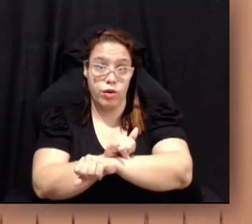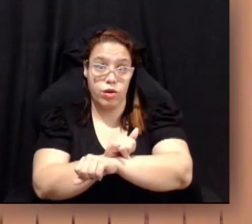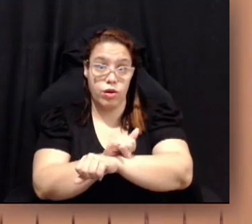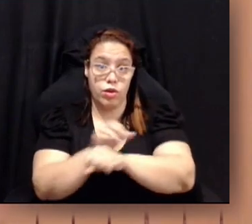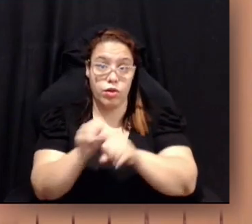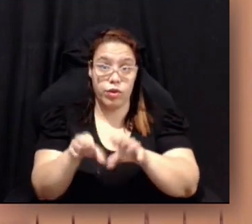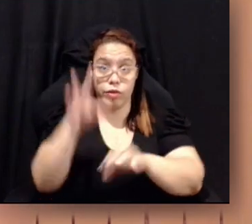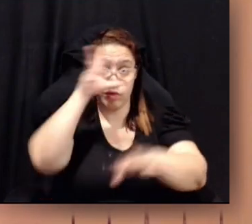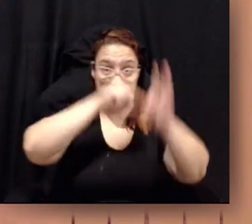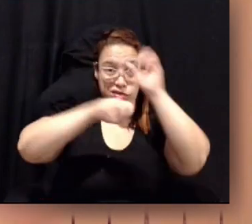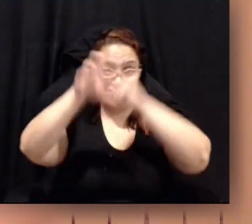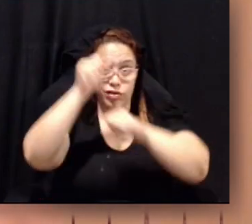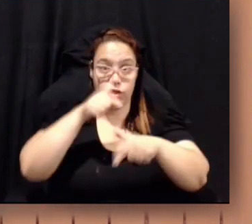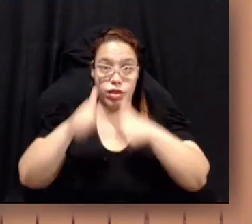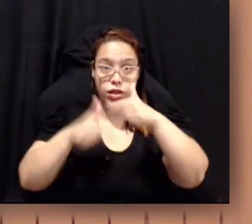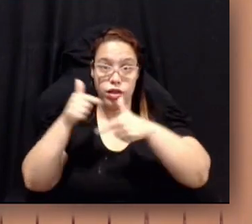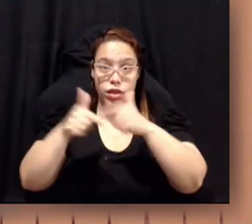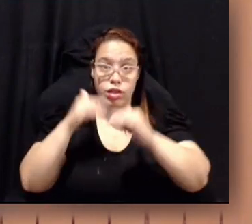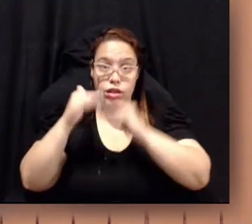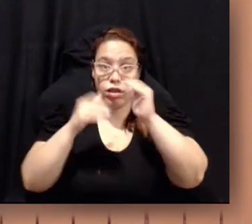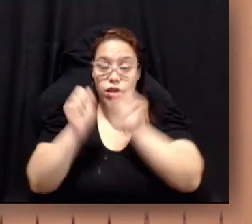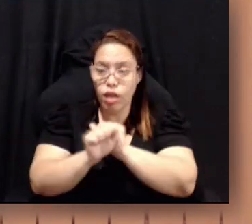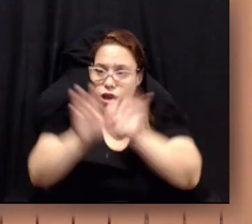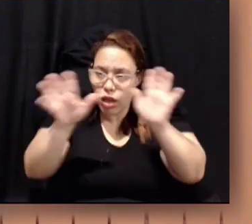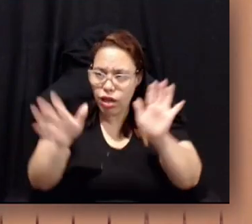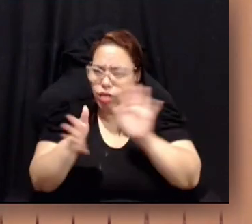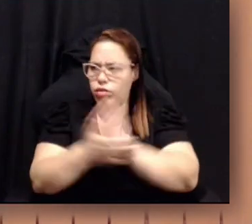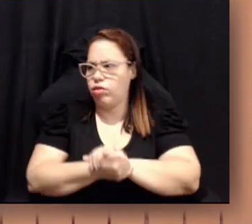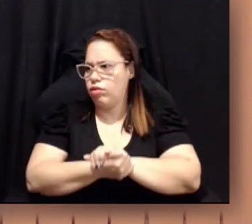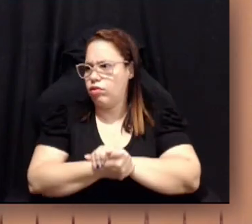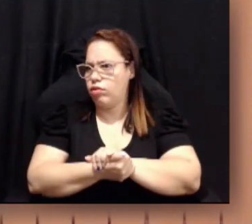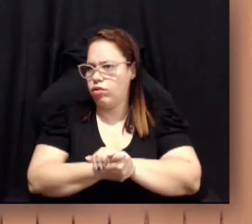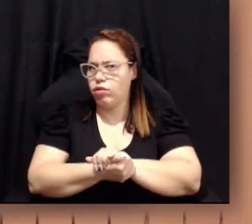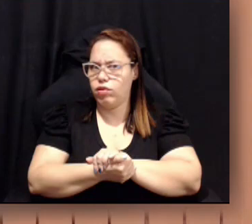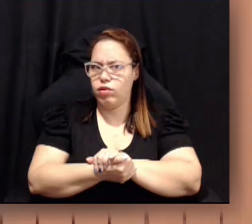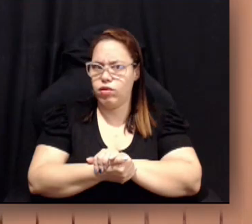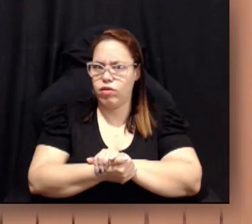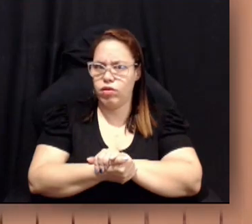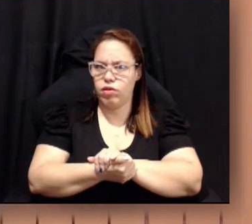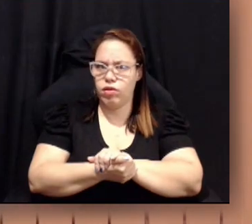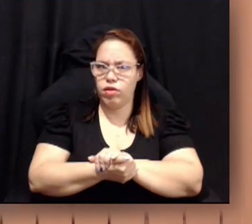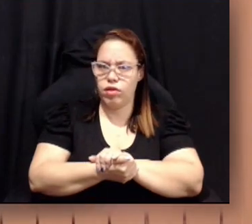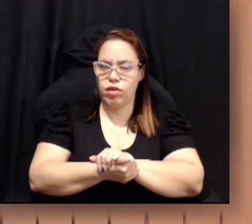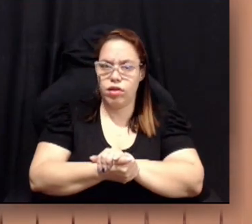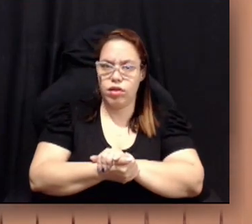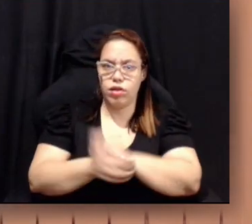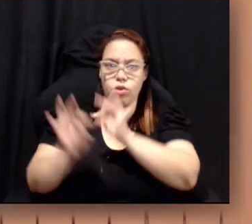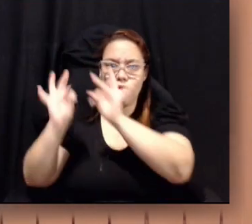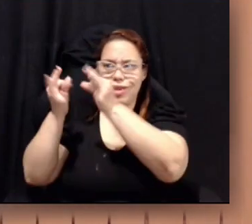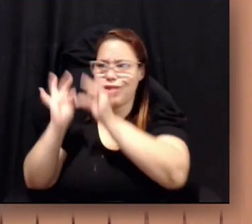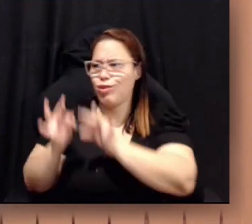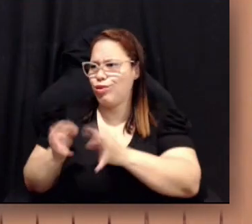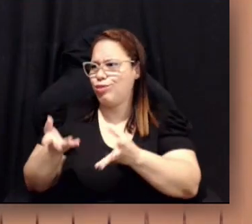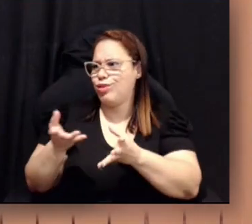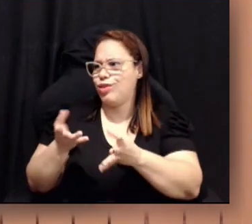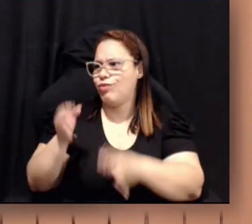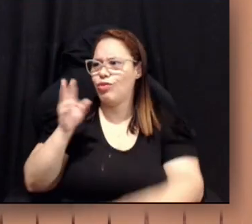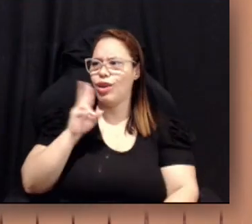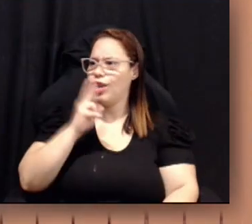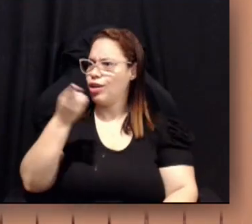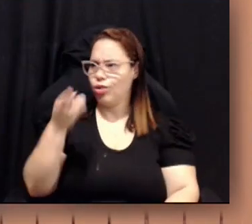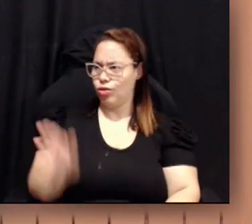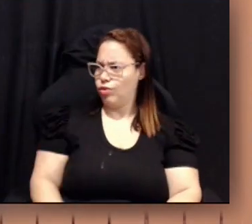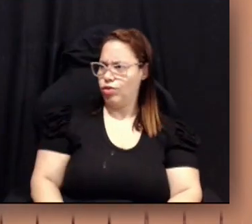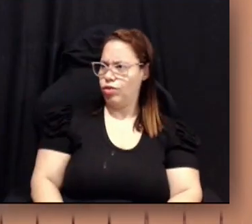o trabalho dos professores. Está claro ali. Achar que nós vamos resolver o problema da educação com tecnologia. O plano deve olhar isso